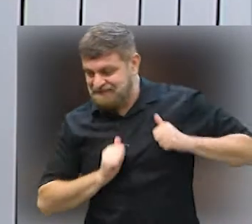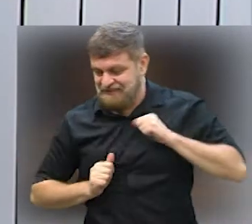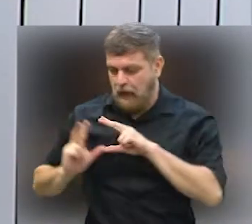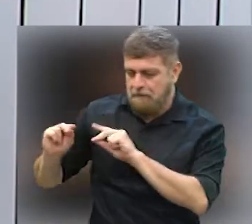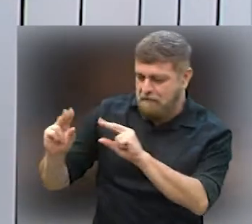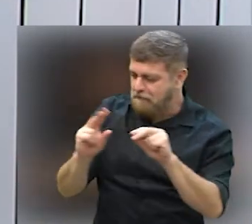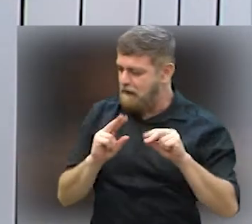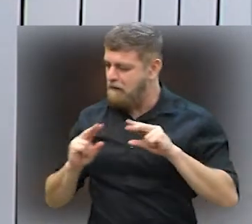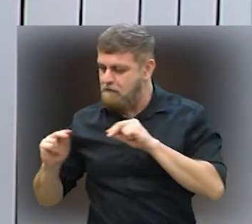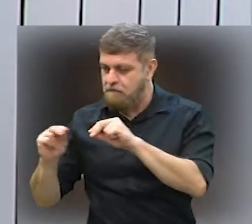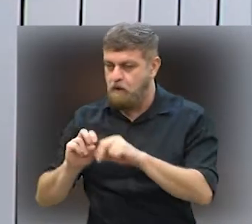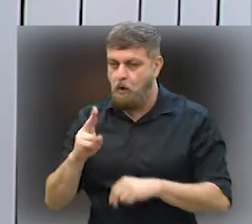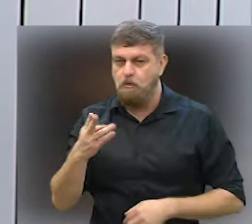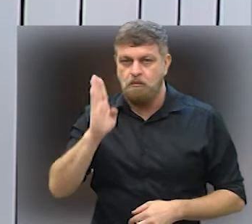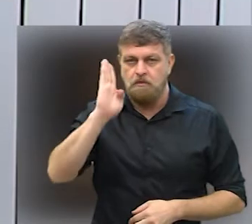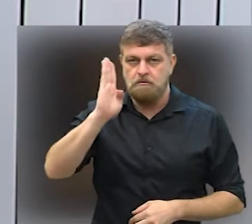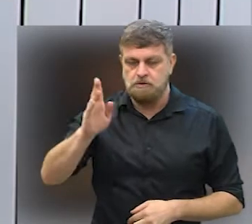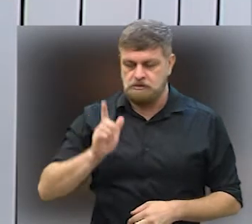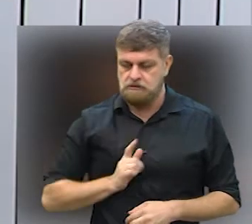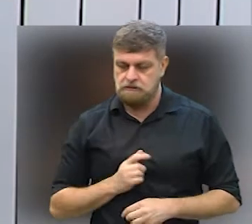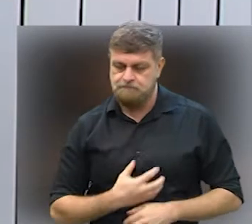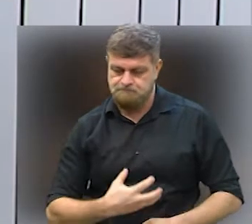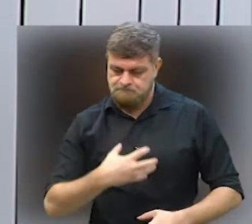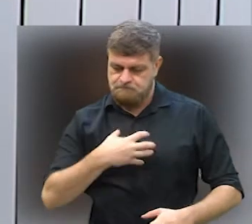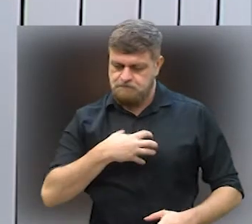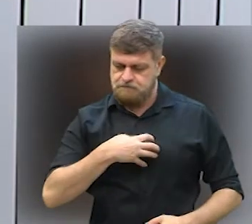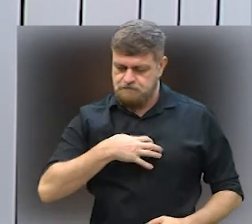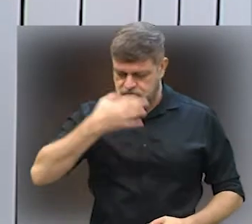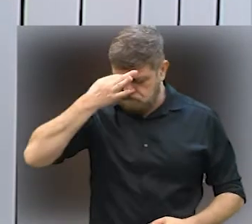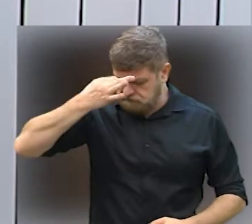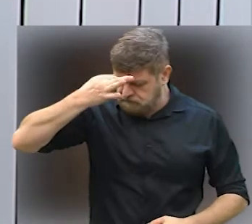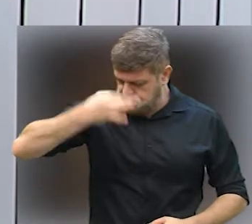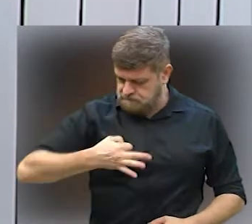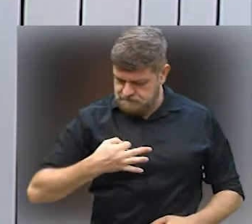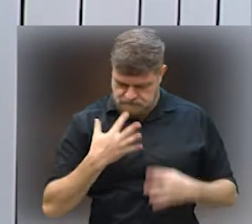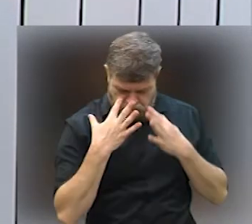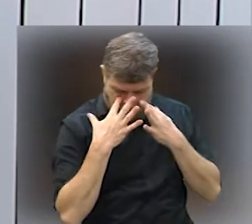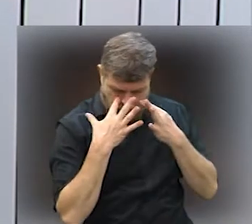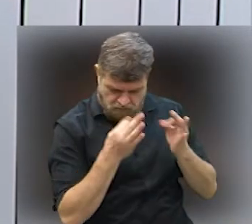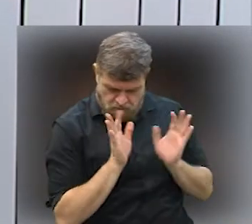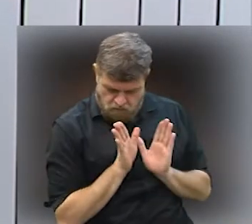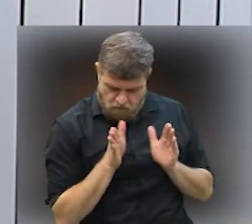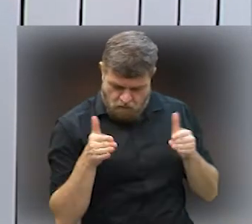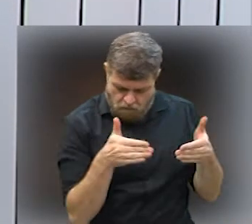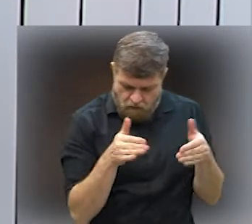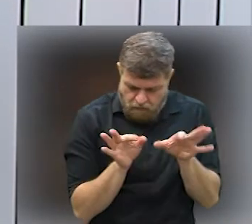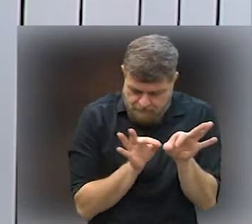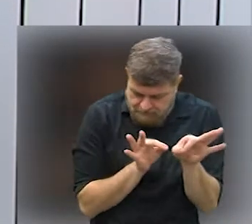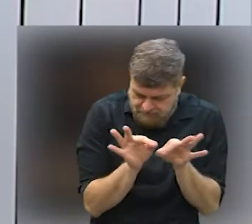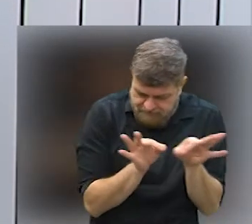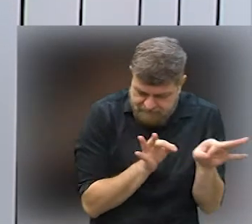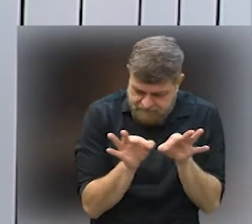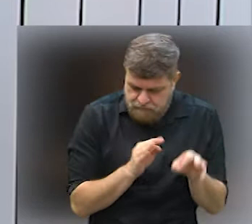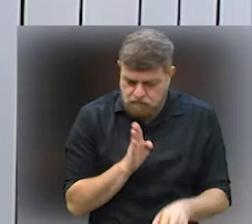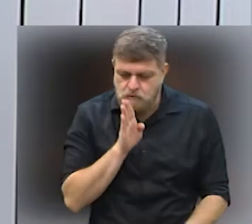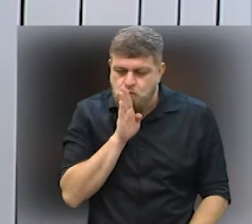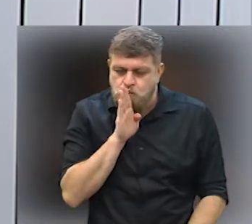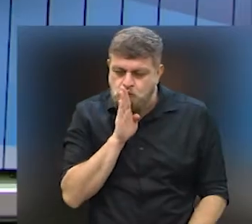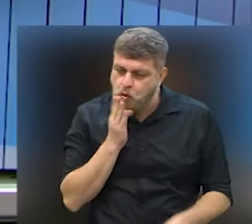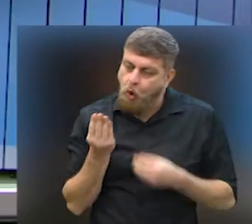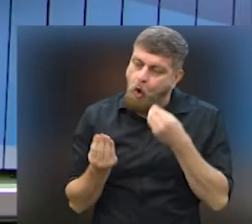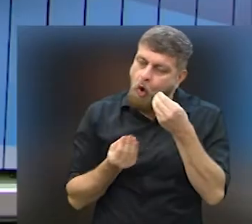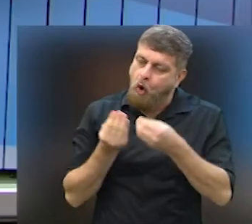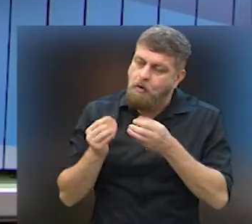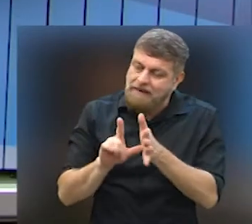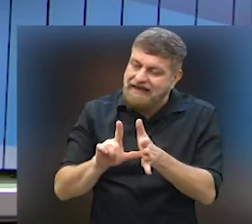vão conversando, é animação ou já é um clima já de concentração, já está todo mundo se preparando, todo mundo quietinho? Como é